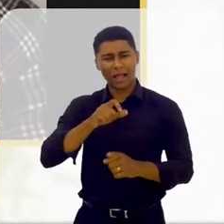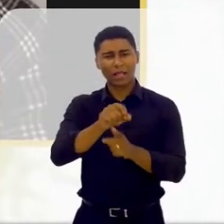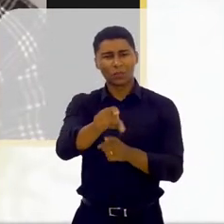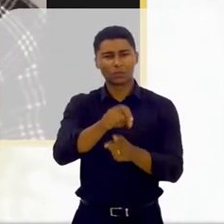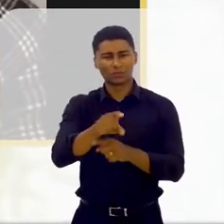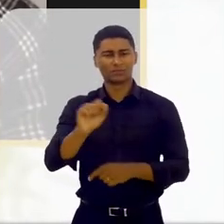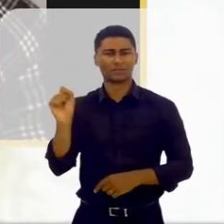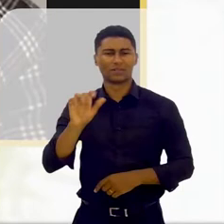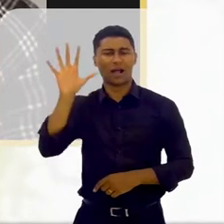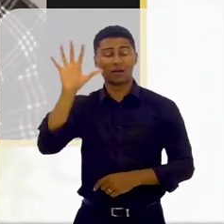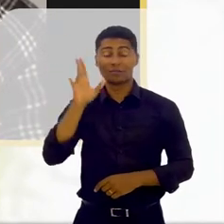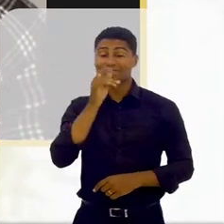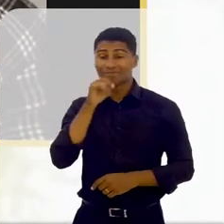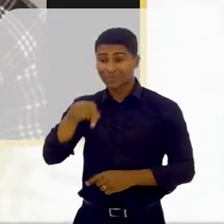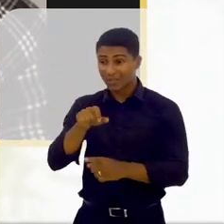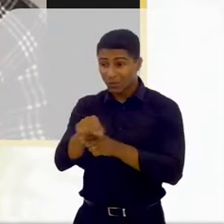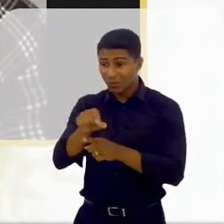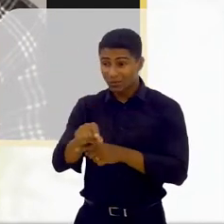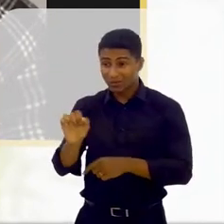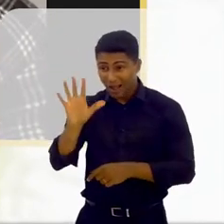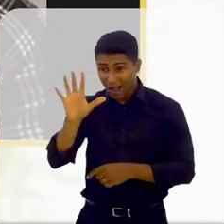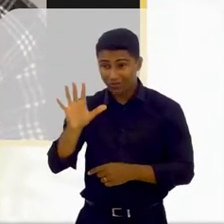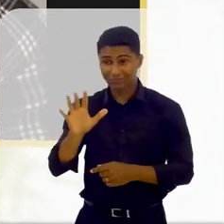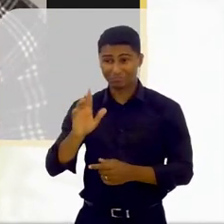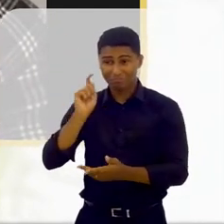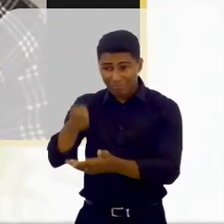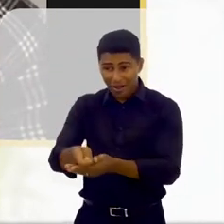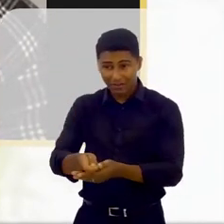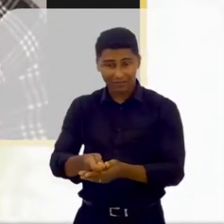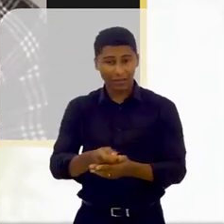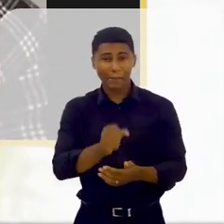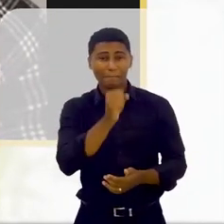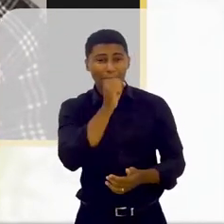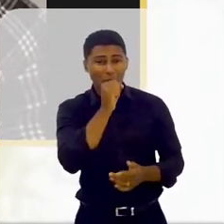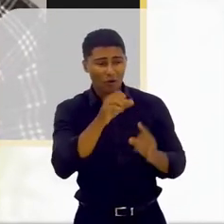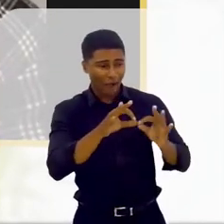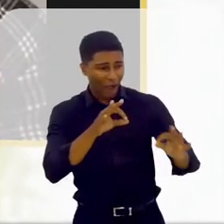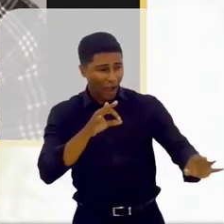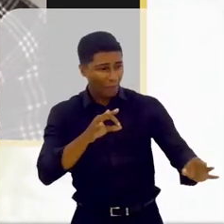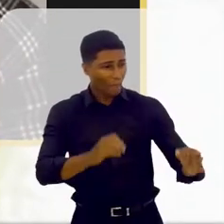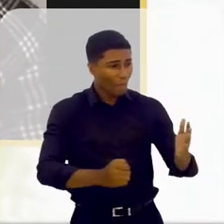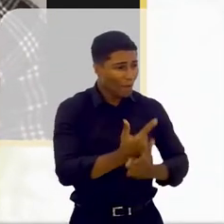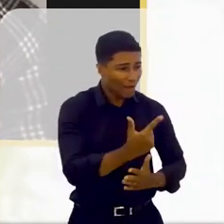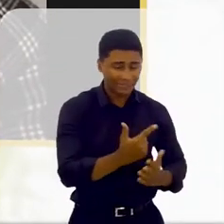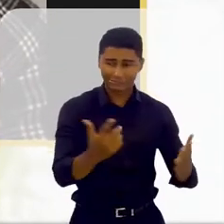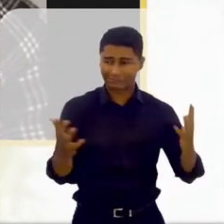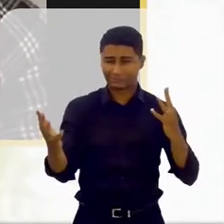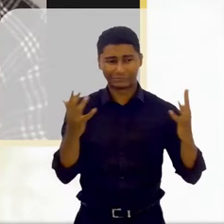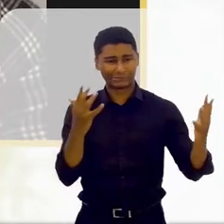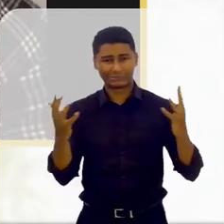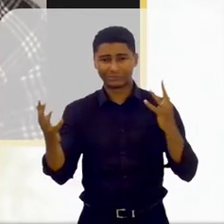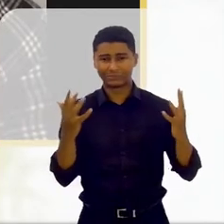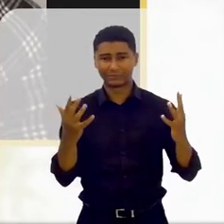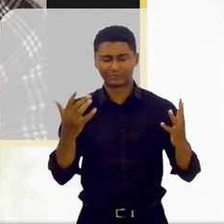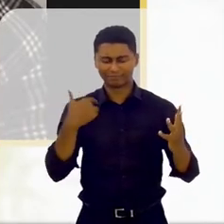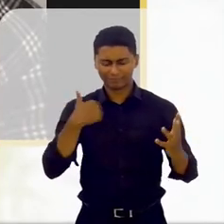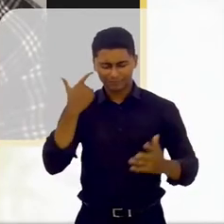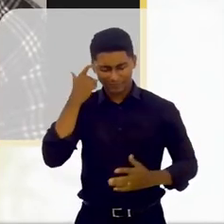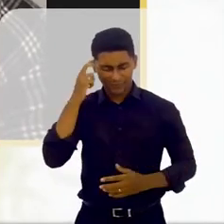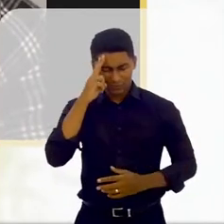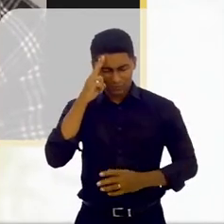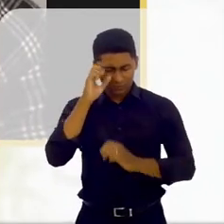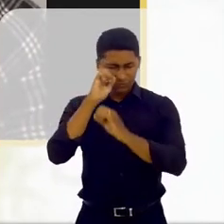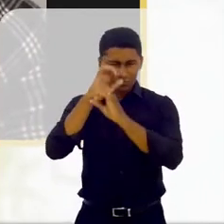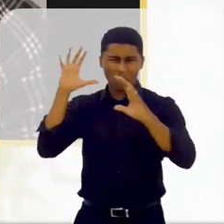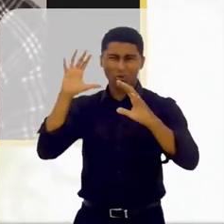essas. Ou você paga o aluguel ou você compra um cabo ali do microfone. Era bem assim, pô. Aí você fica meio assim, pô, é meu sonho.